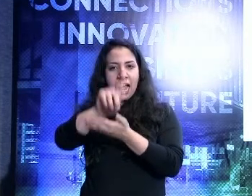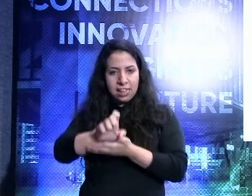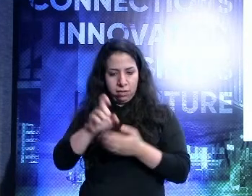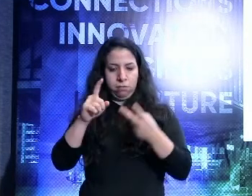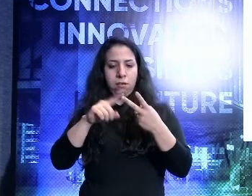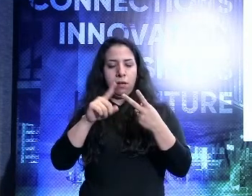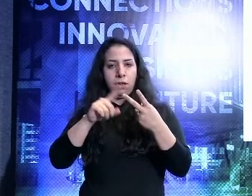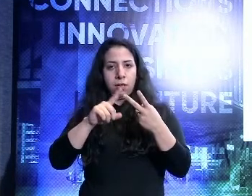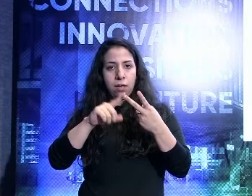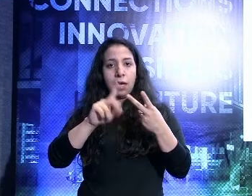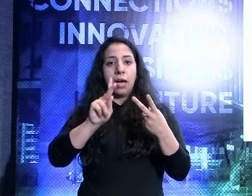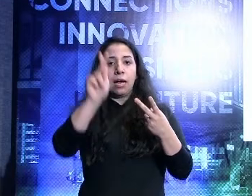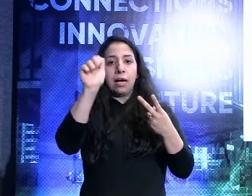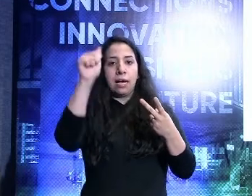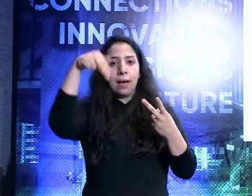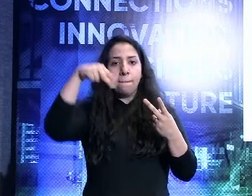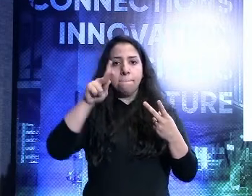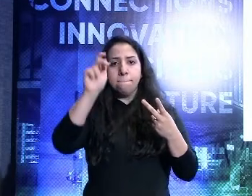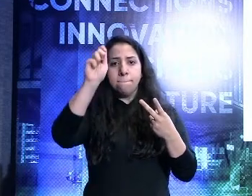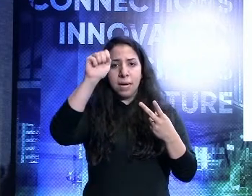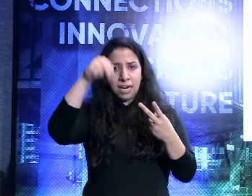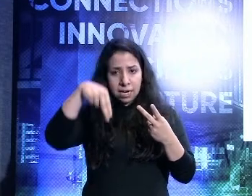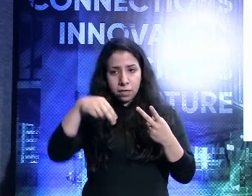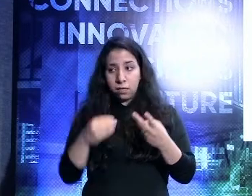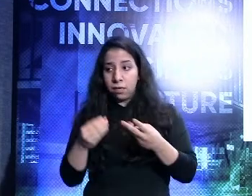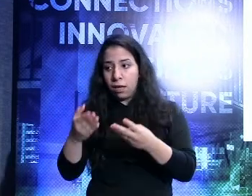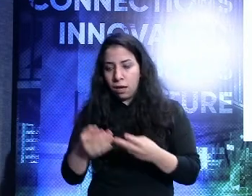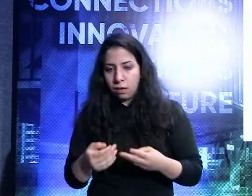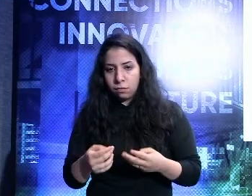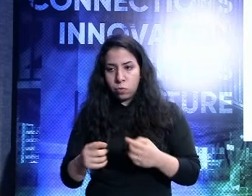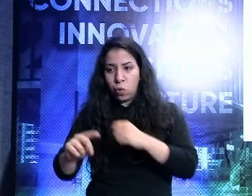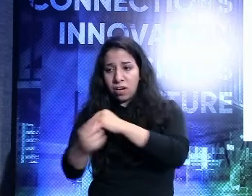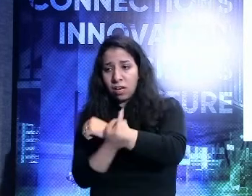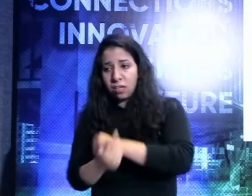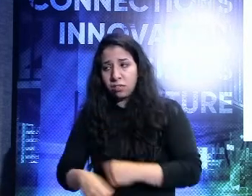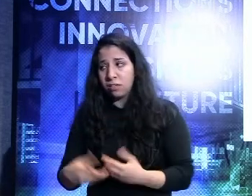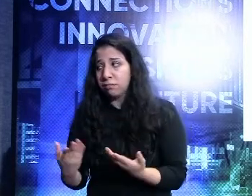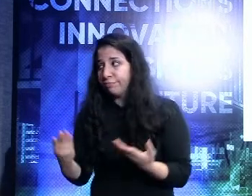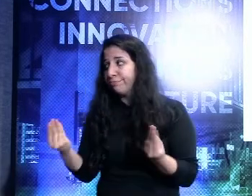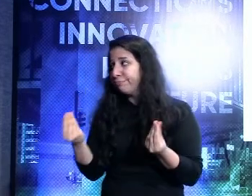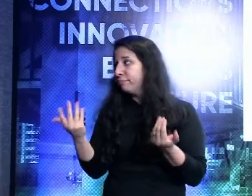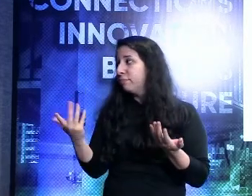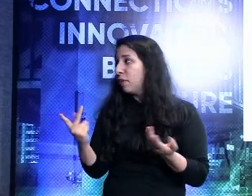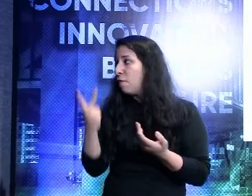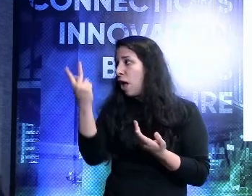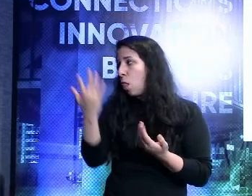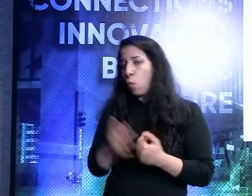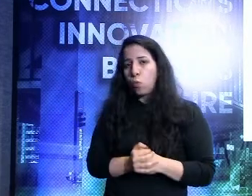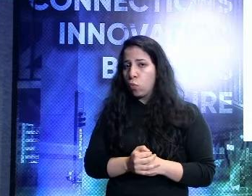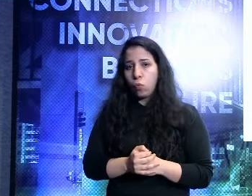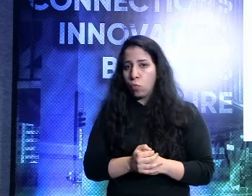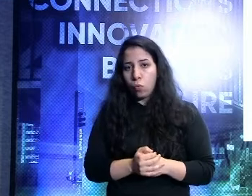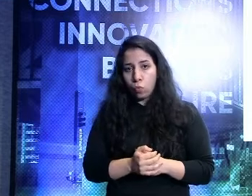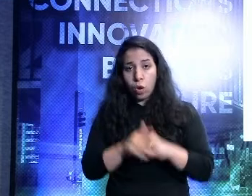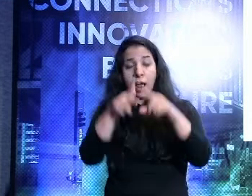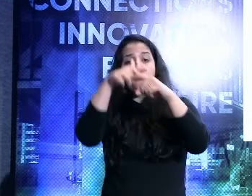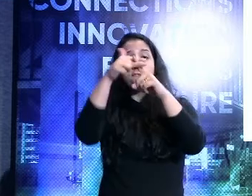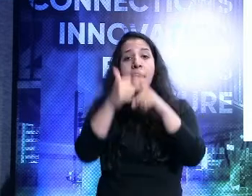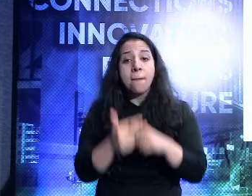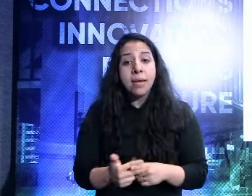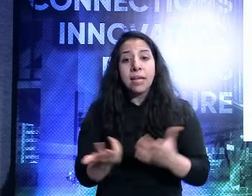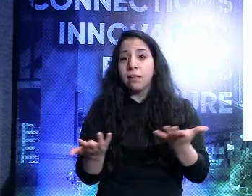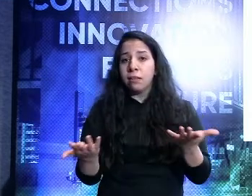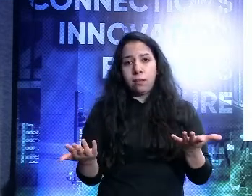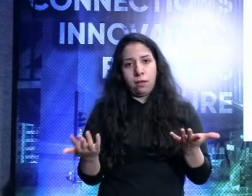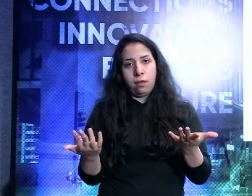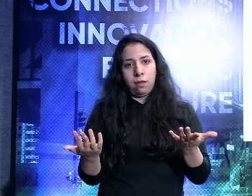valor ao cliente. É meio, é ferramenta. O foco precisa ser em qual problema você quer resolver e